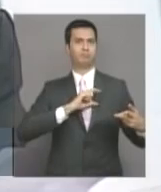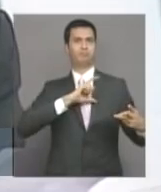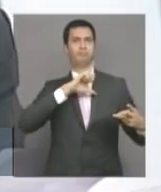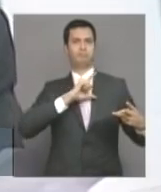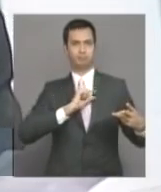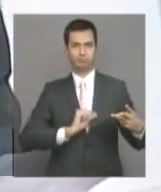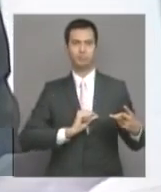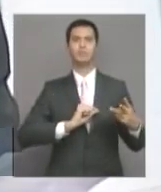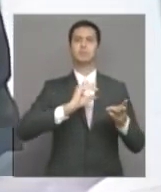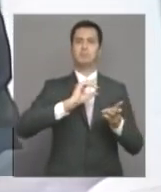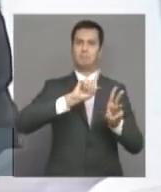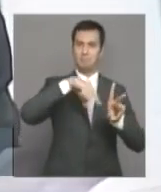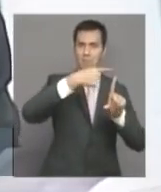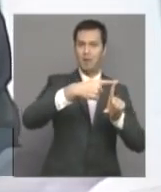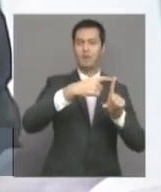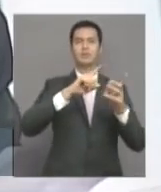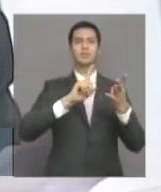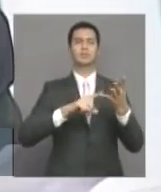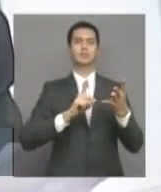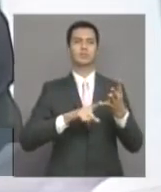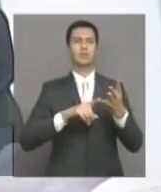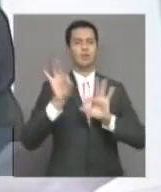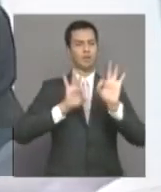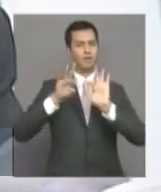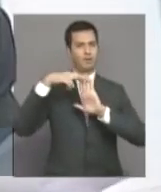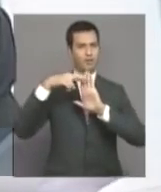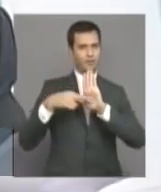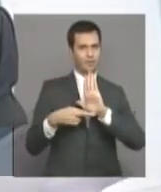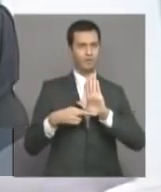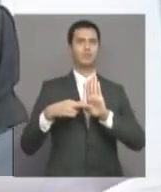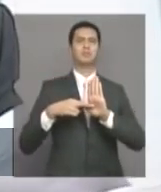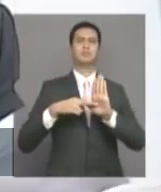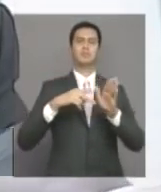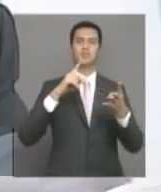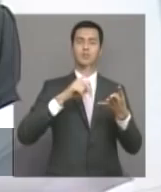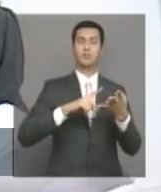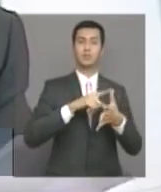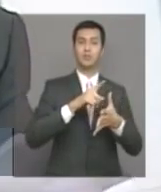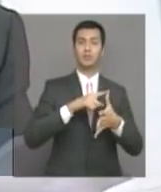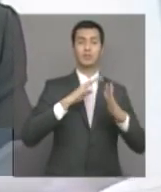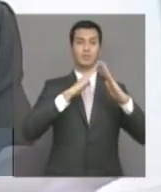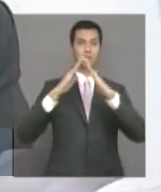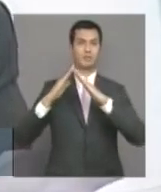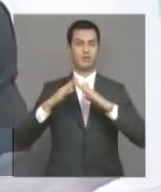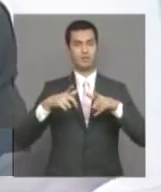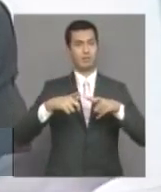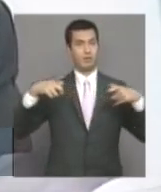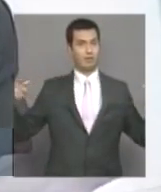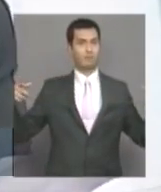baixa renda, aperfeiçoamento das regras e moradias ainda maiores. Próximo.